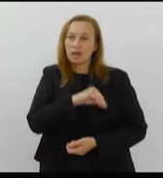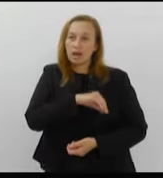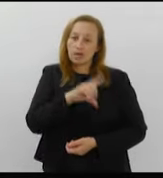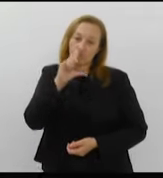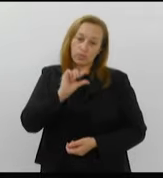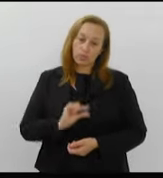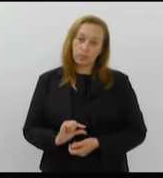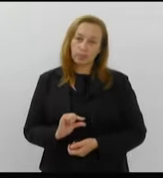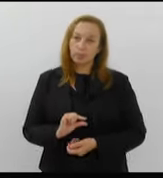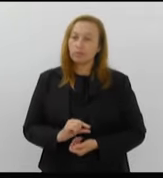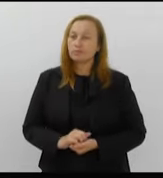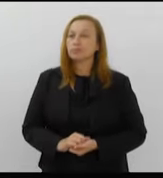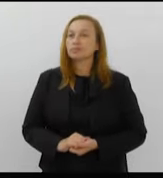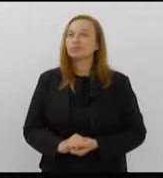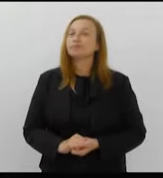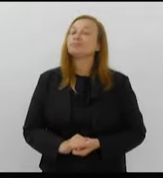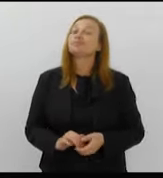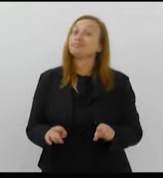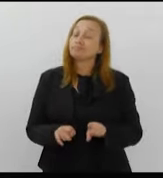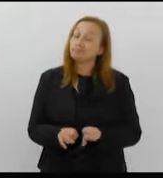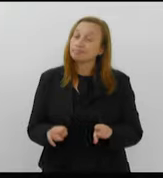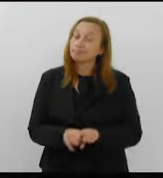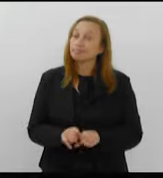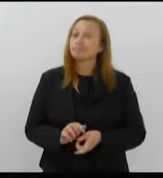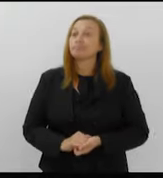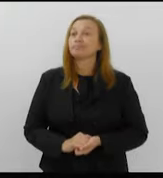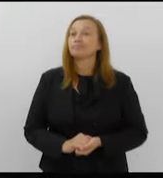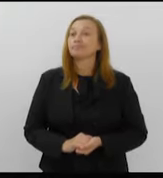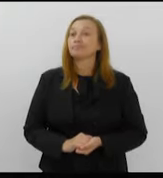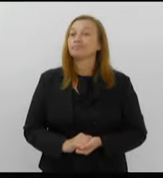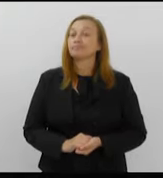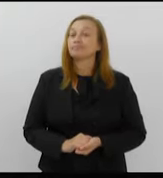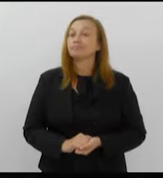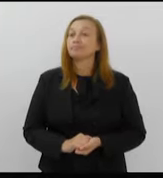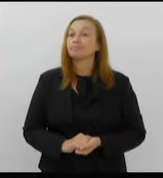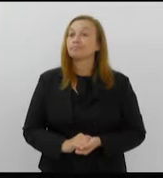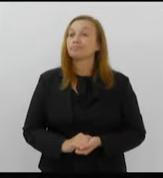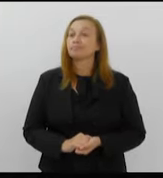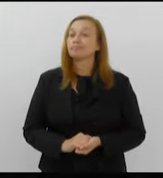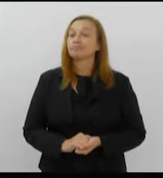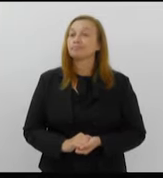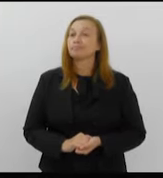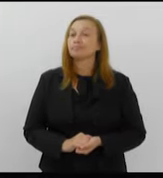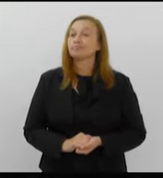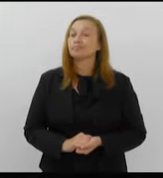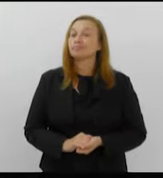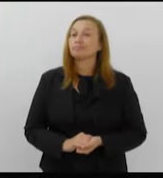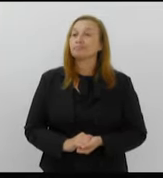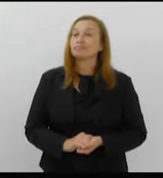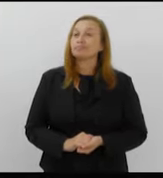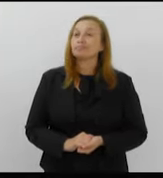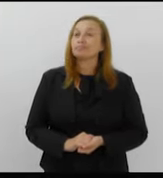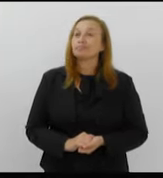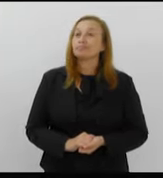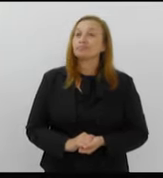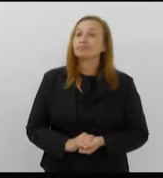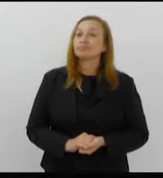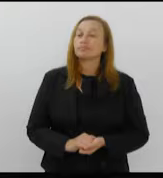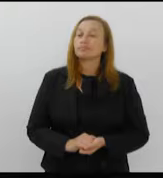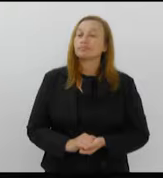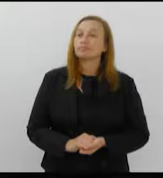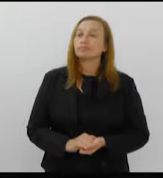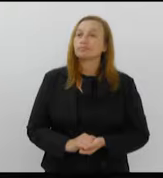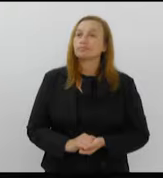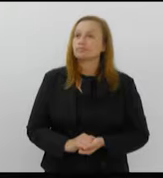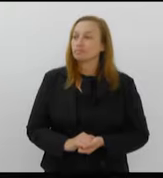indicadas. E, além disso, um volume sucessivo significativo de